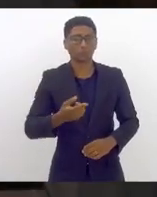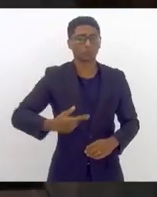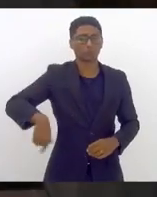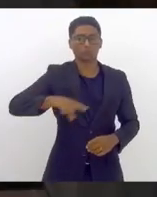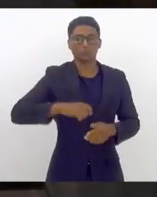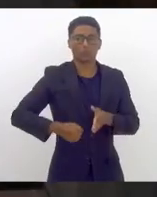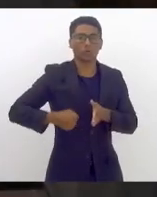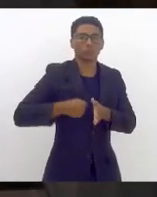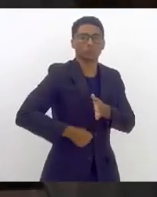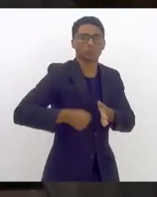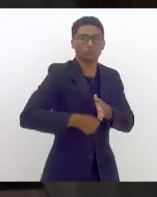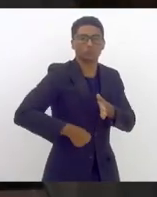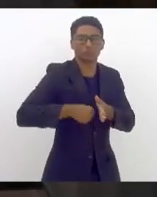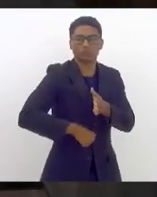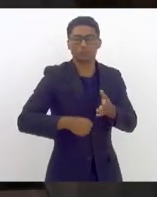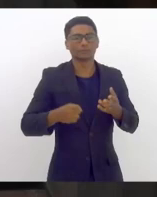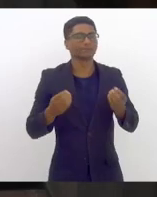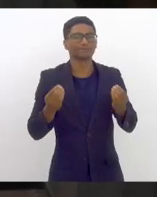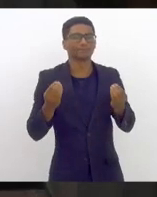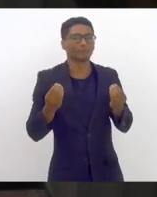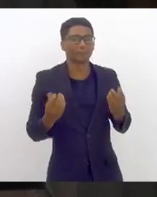nossas próprias vidas,